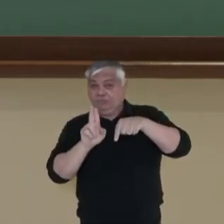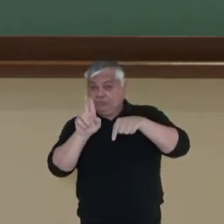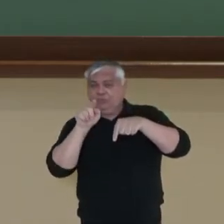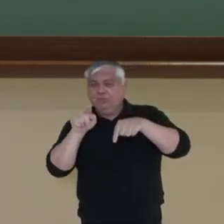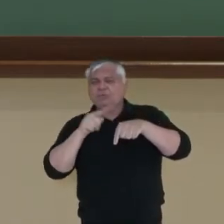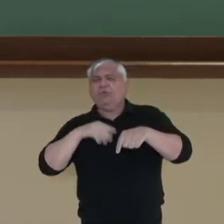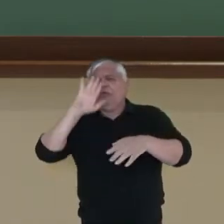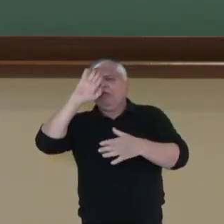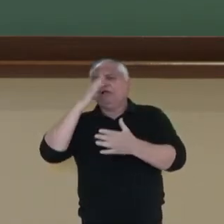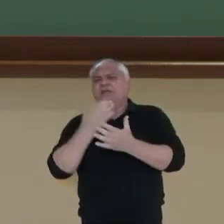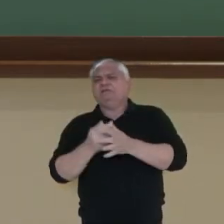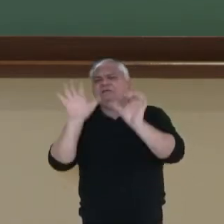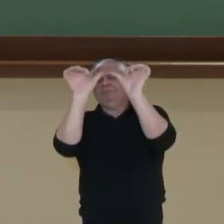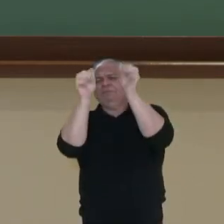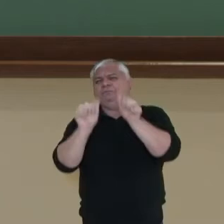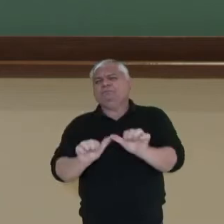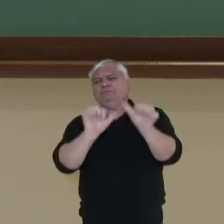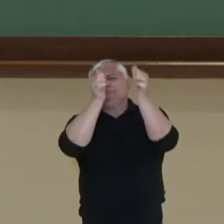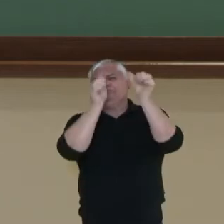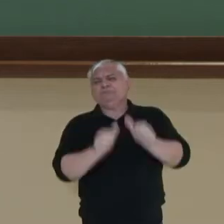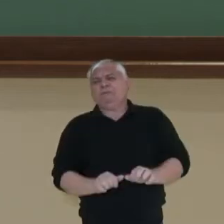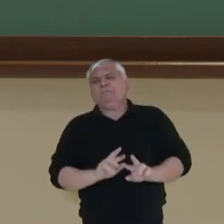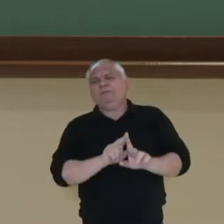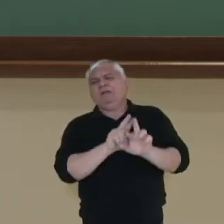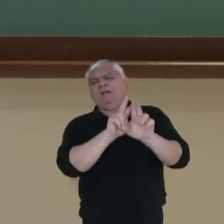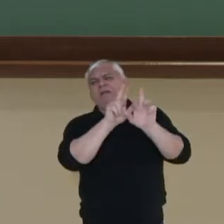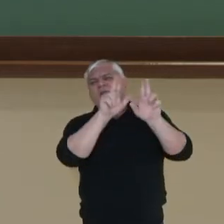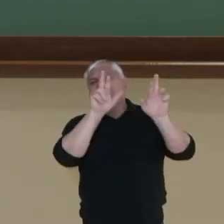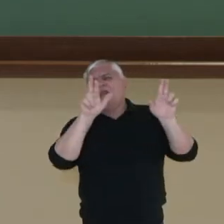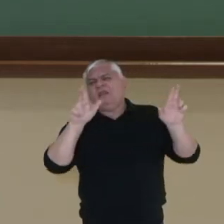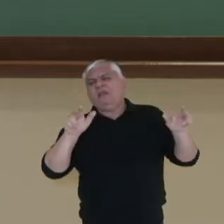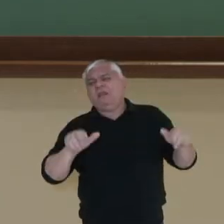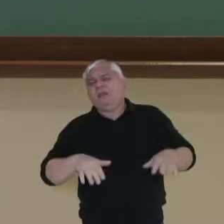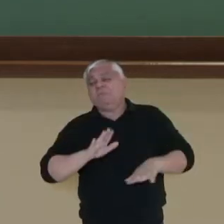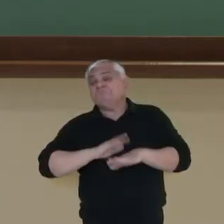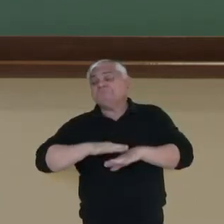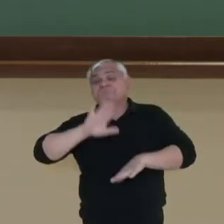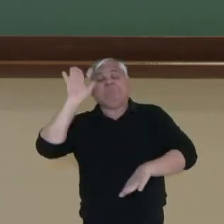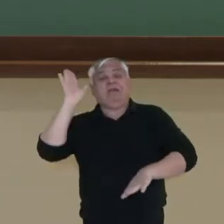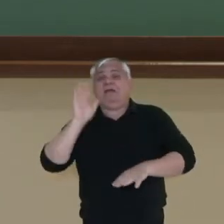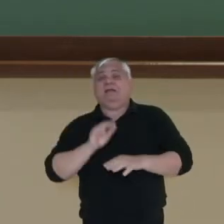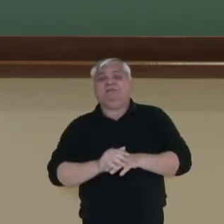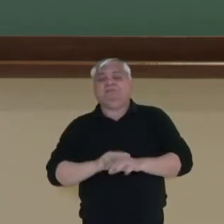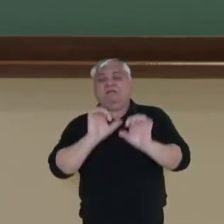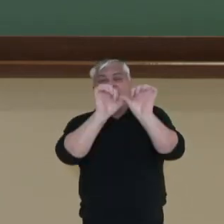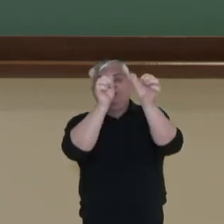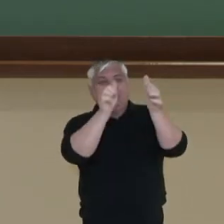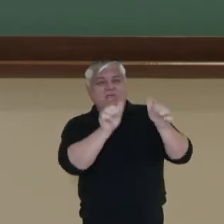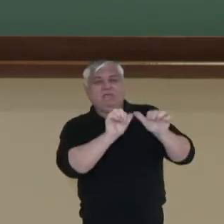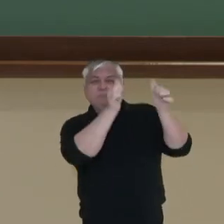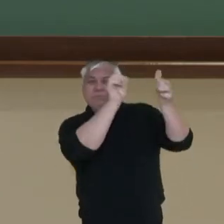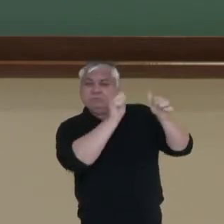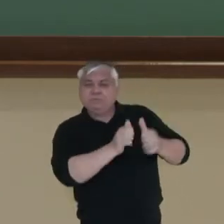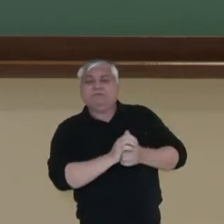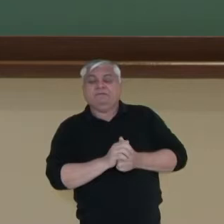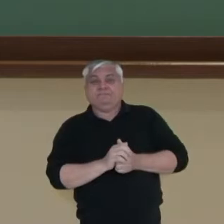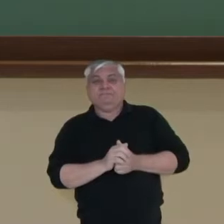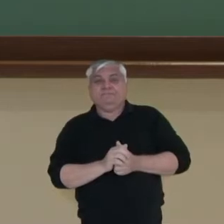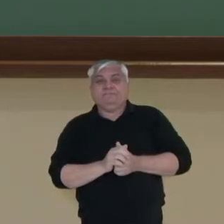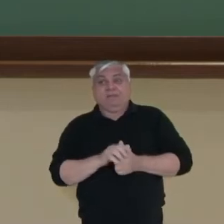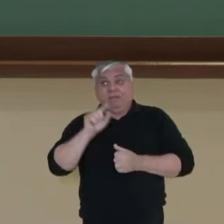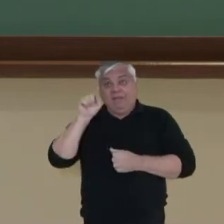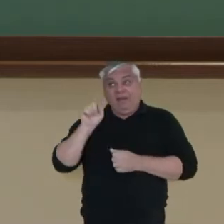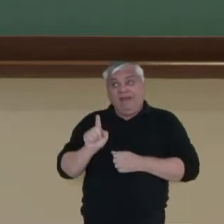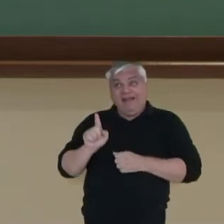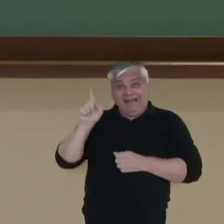em diversos deuses. É a maior religião politeísta da atualidade. Para os islâmicos, acreditar